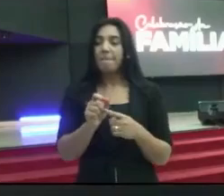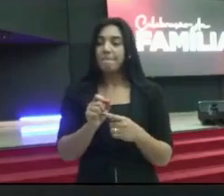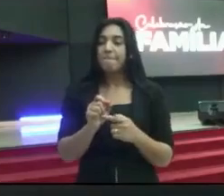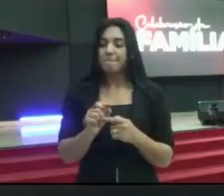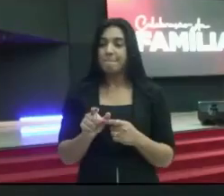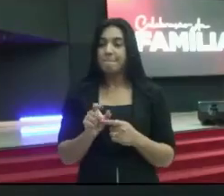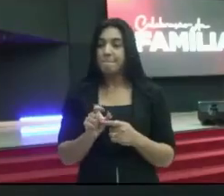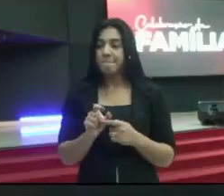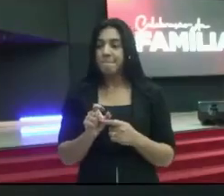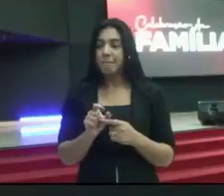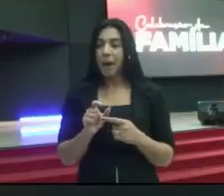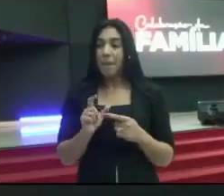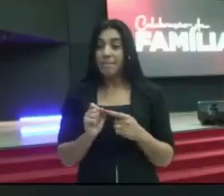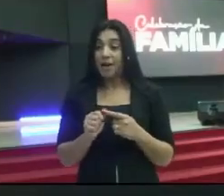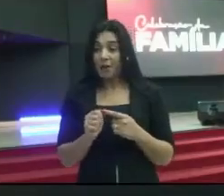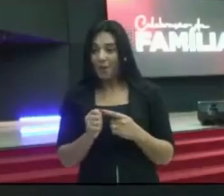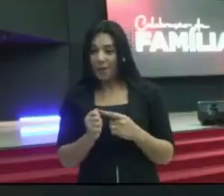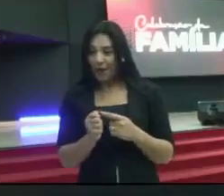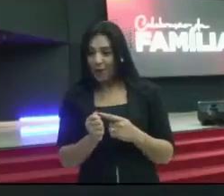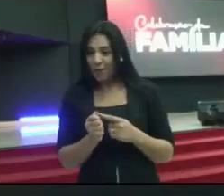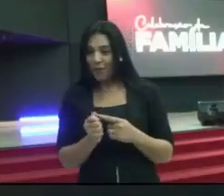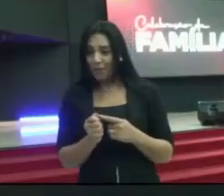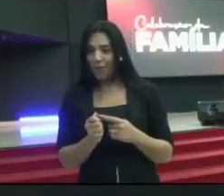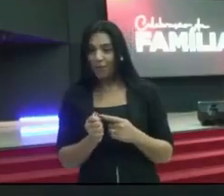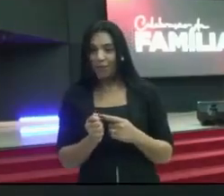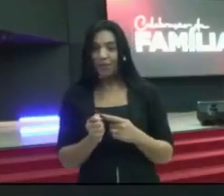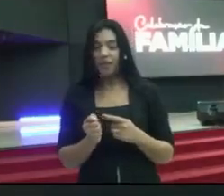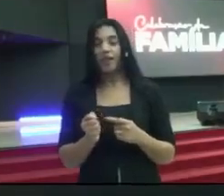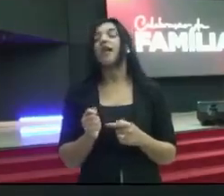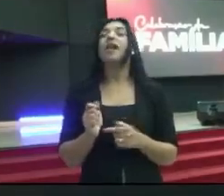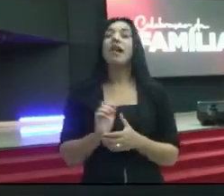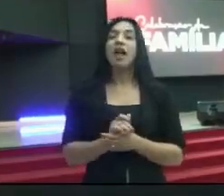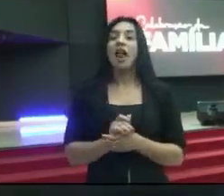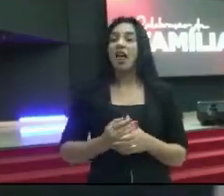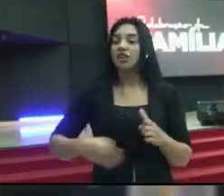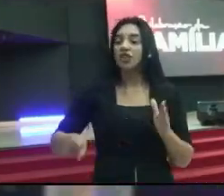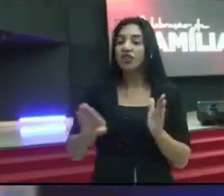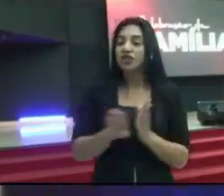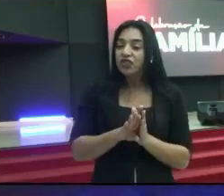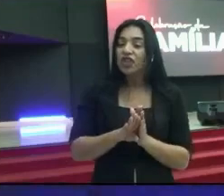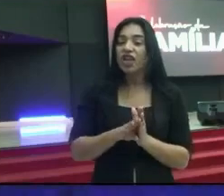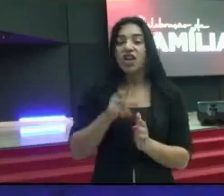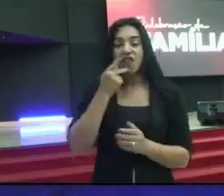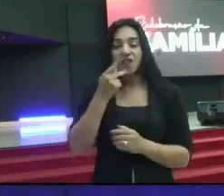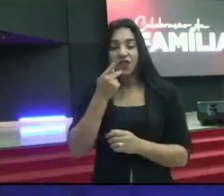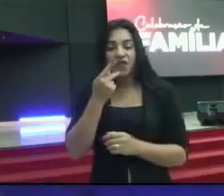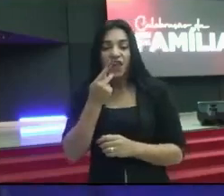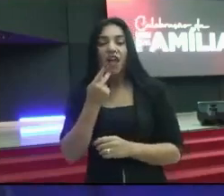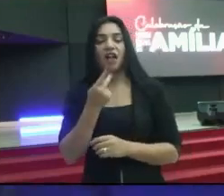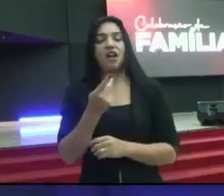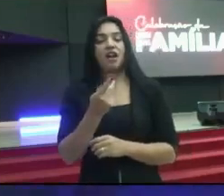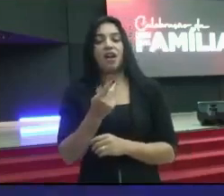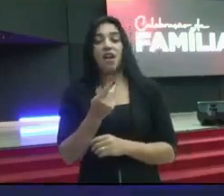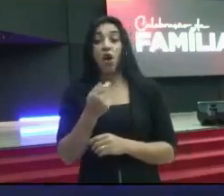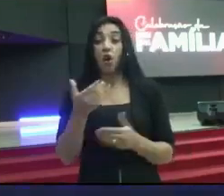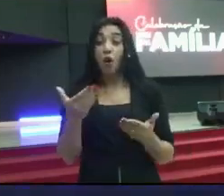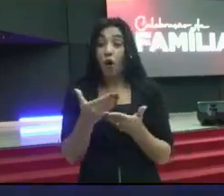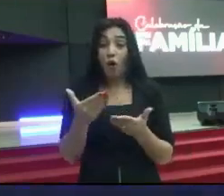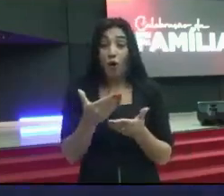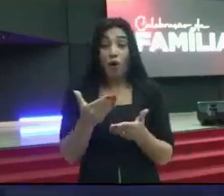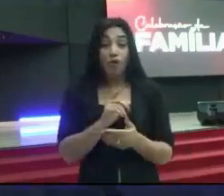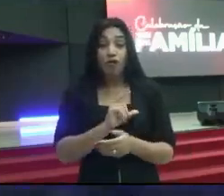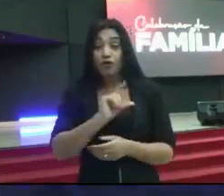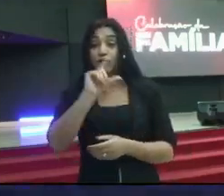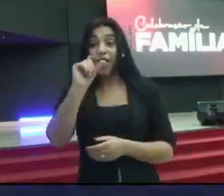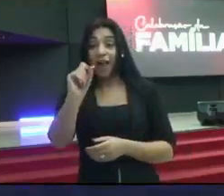dá uma boa sorte de frutos. E ela chega para Noemi e diz assim: hoje eu saí para